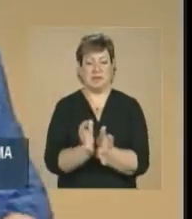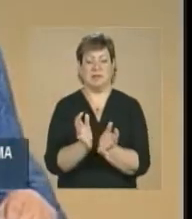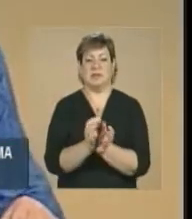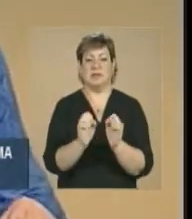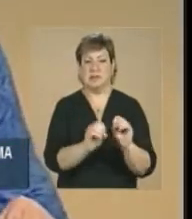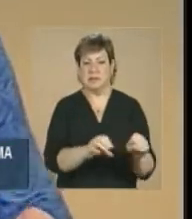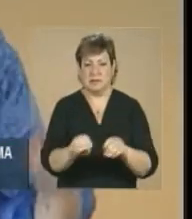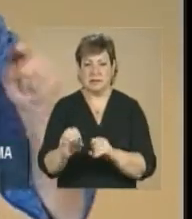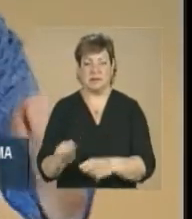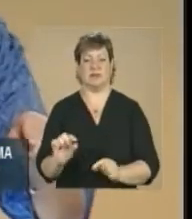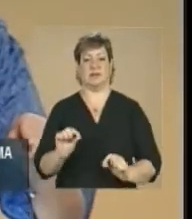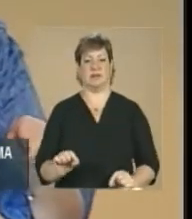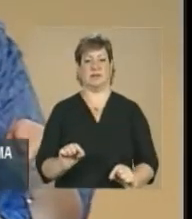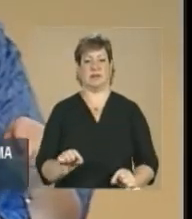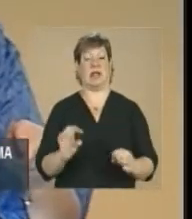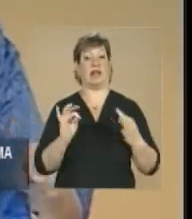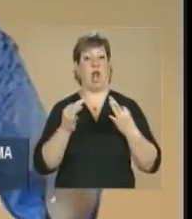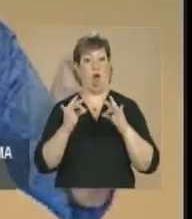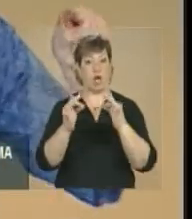a disciplina da